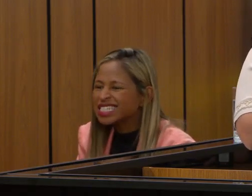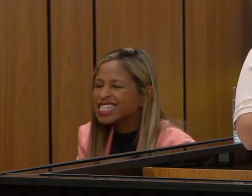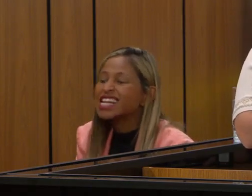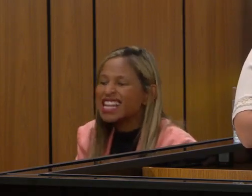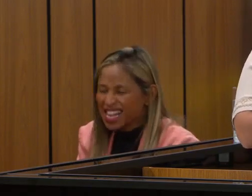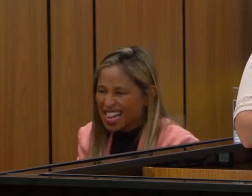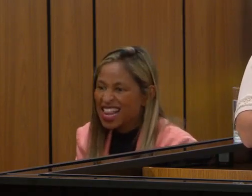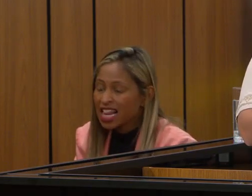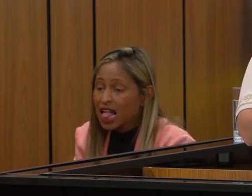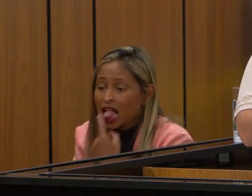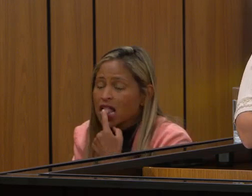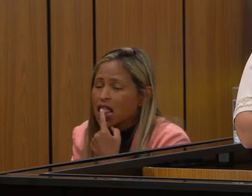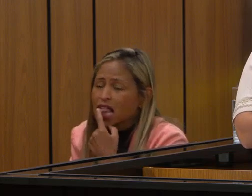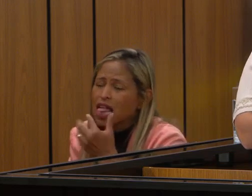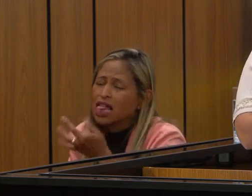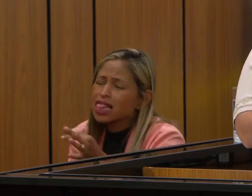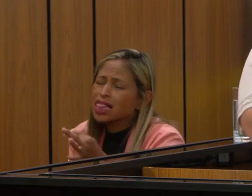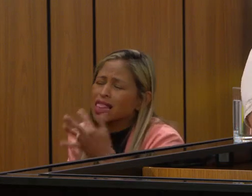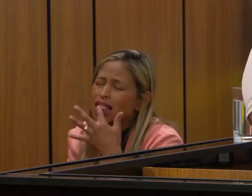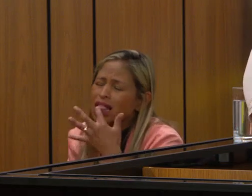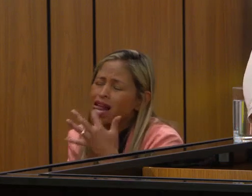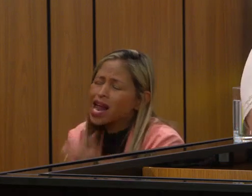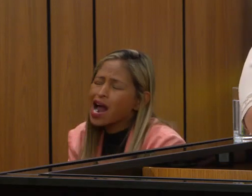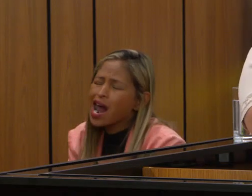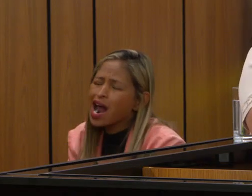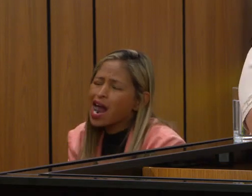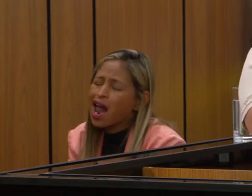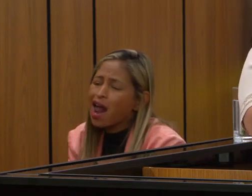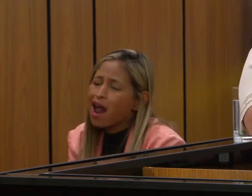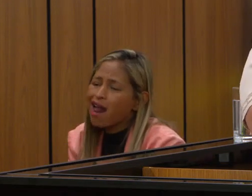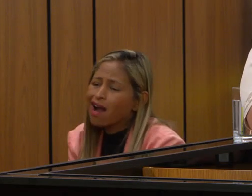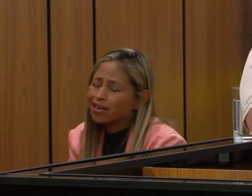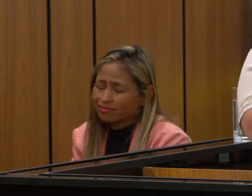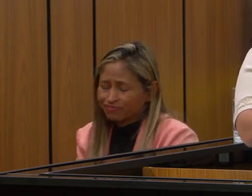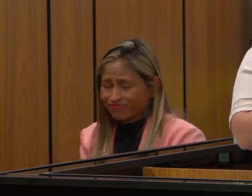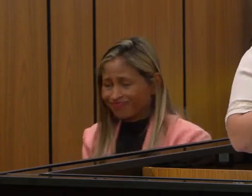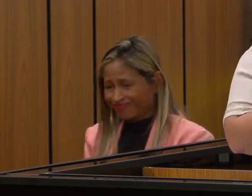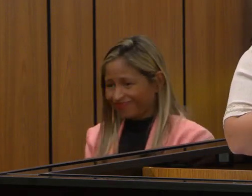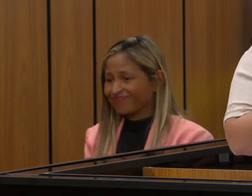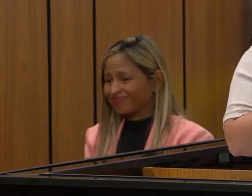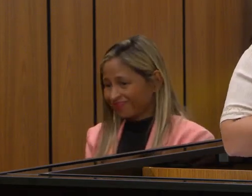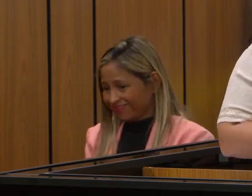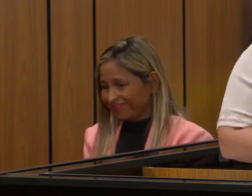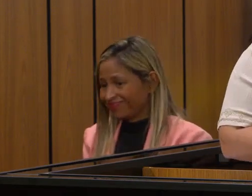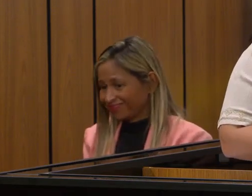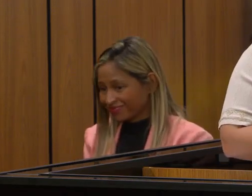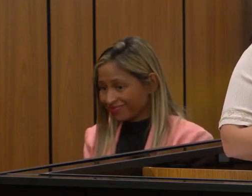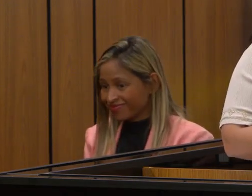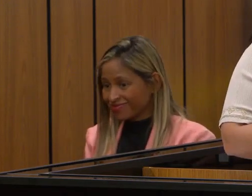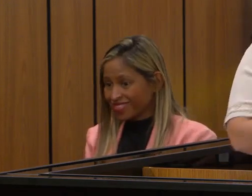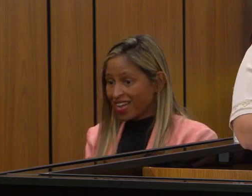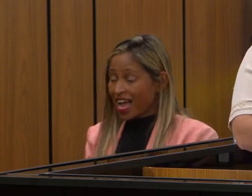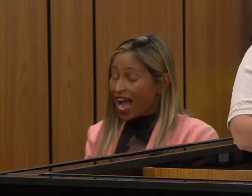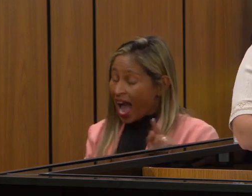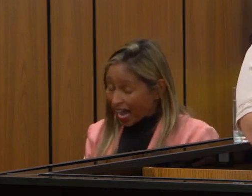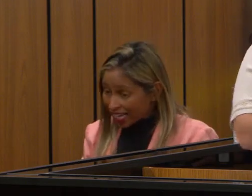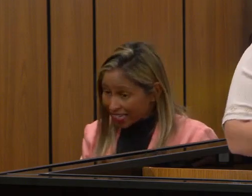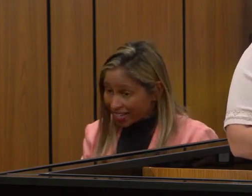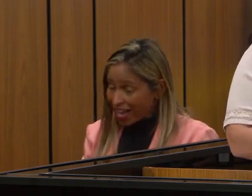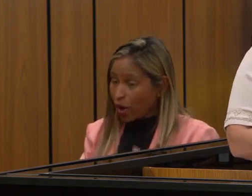minha amiga já preferiu por esse motivo e depois eu poder